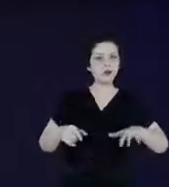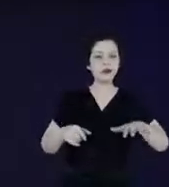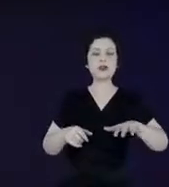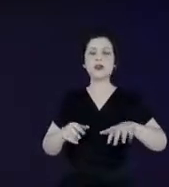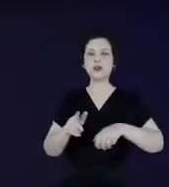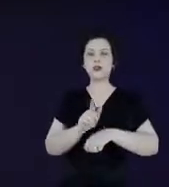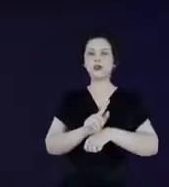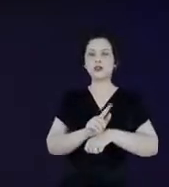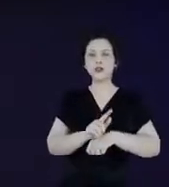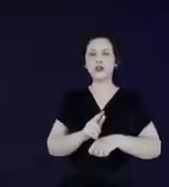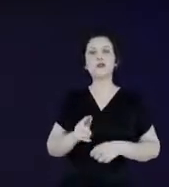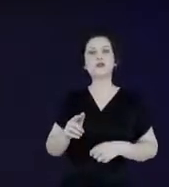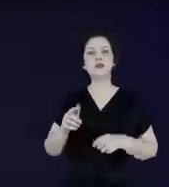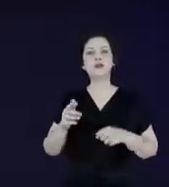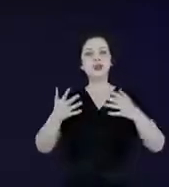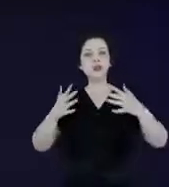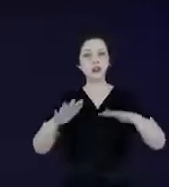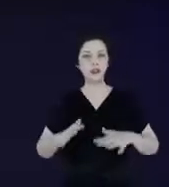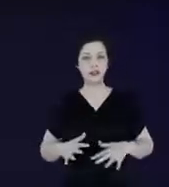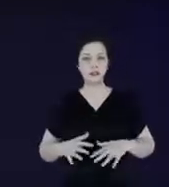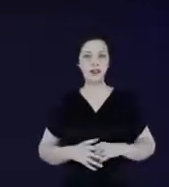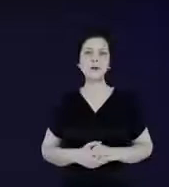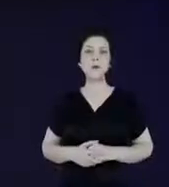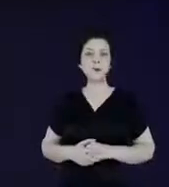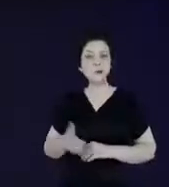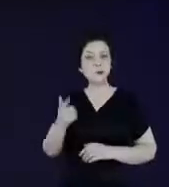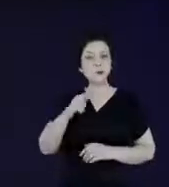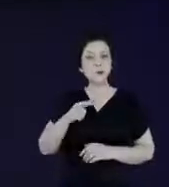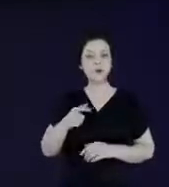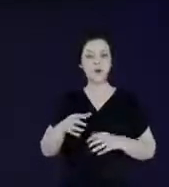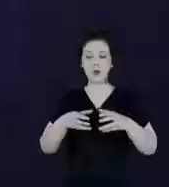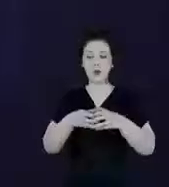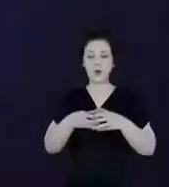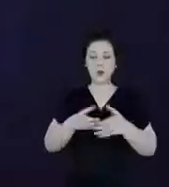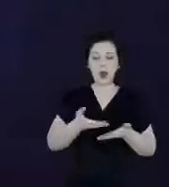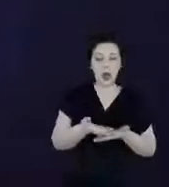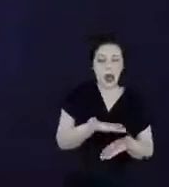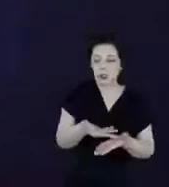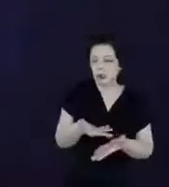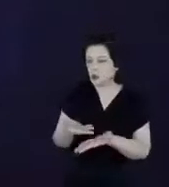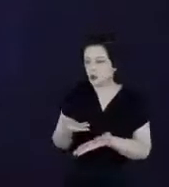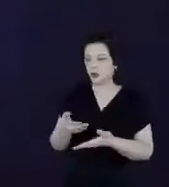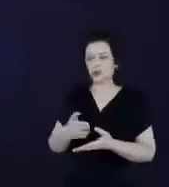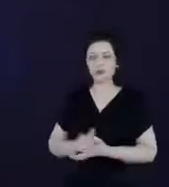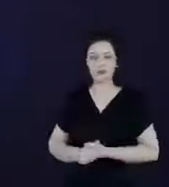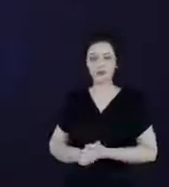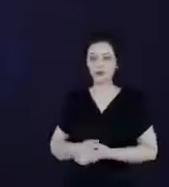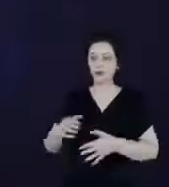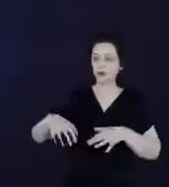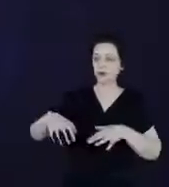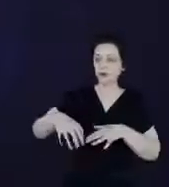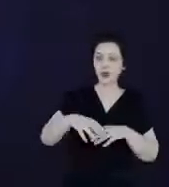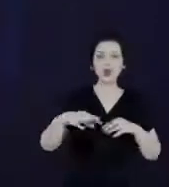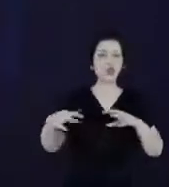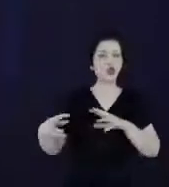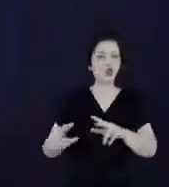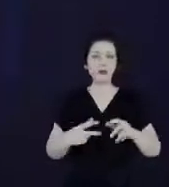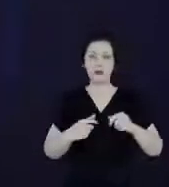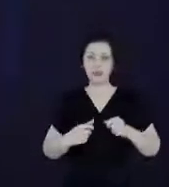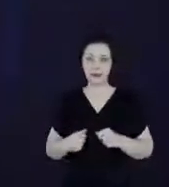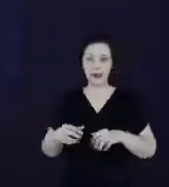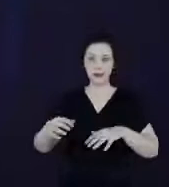crise para que tivesse maior articulação entre todas essas entidades. Nós pegarmos